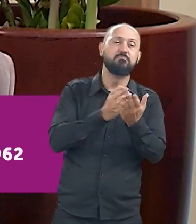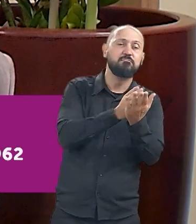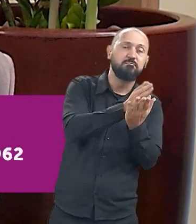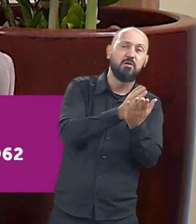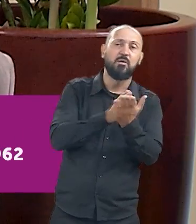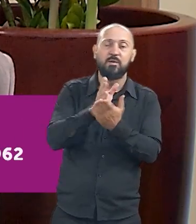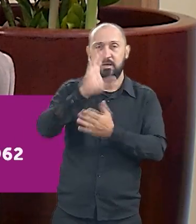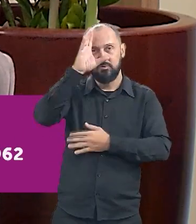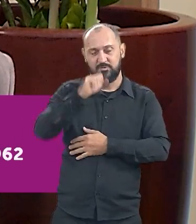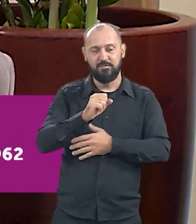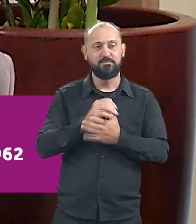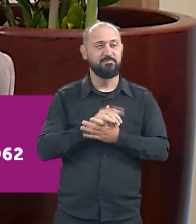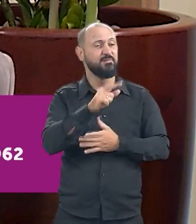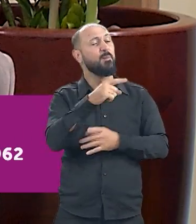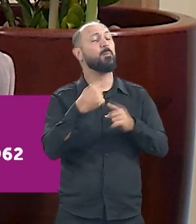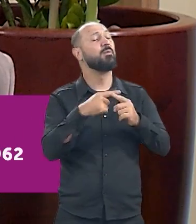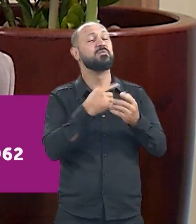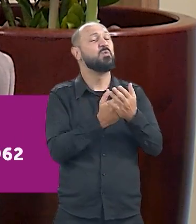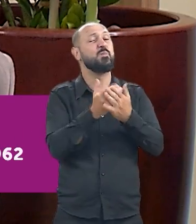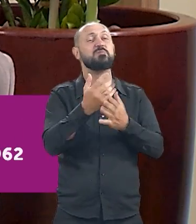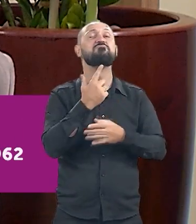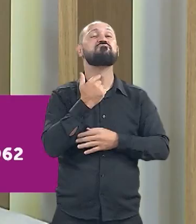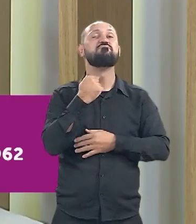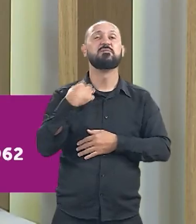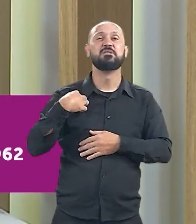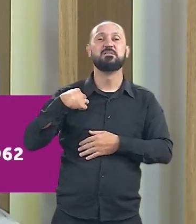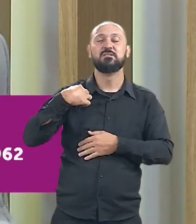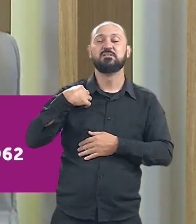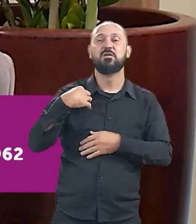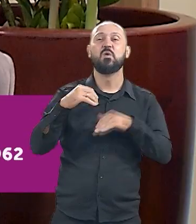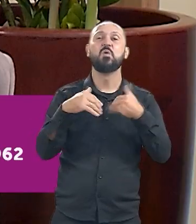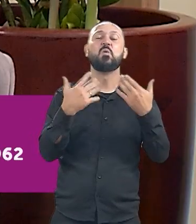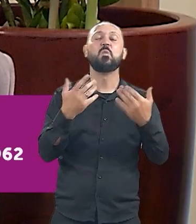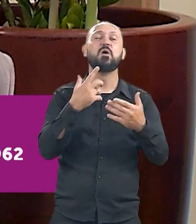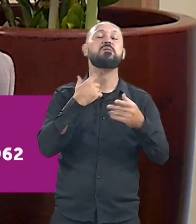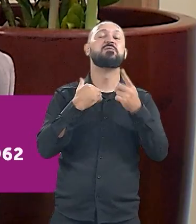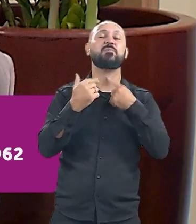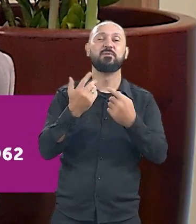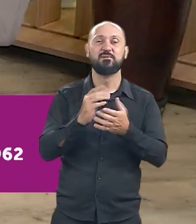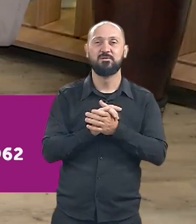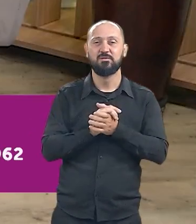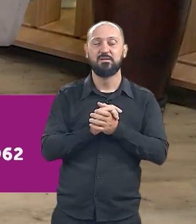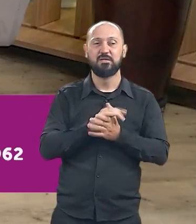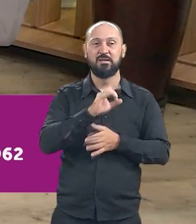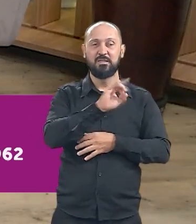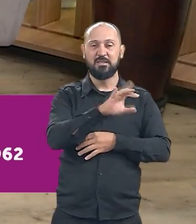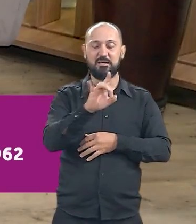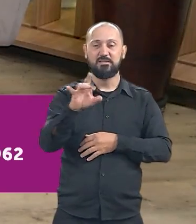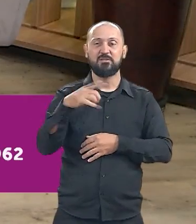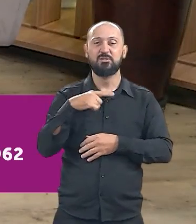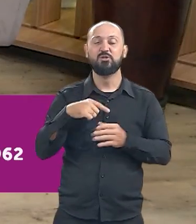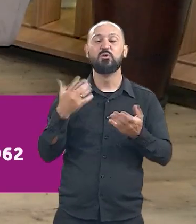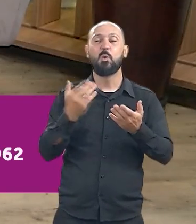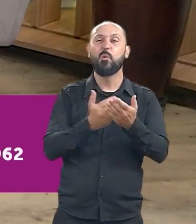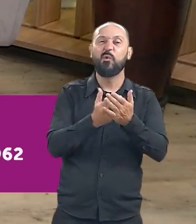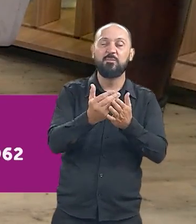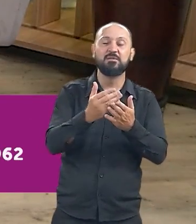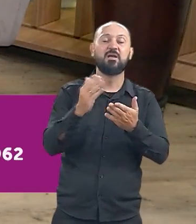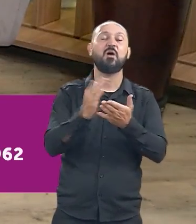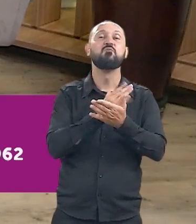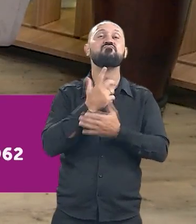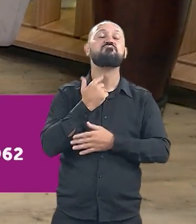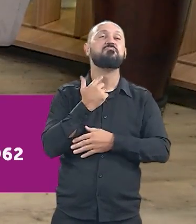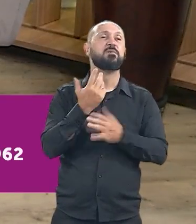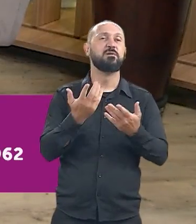te fez querer se tornar um voluntário do CVV? Qual que foi a sua motivação? Olha, cada um chega lá por um motivo, né?